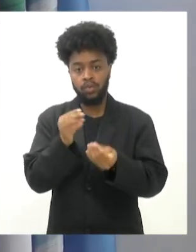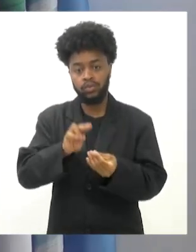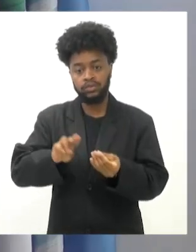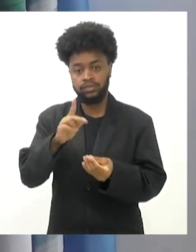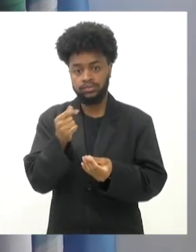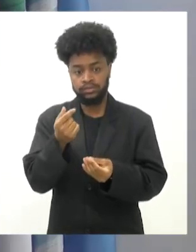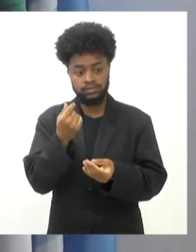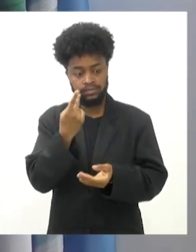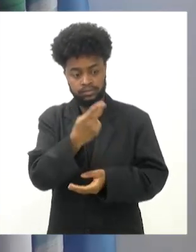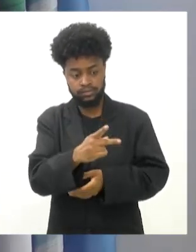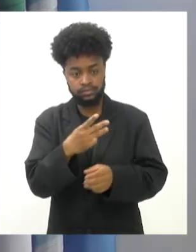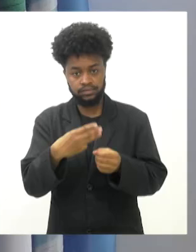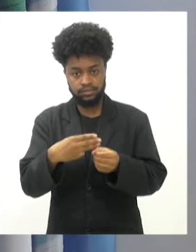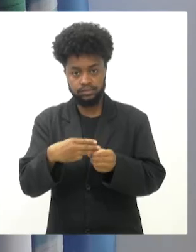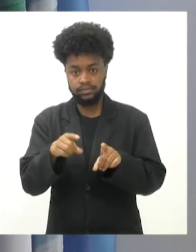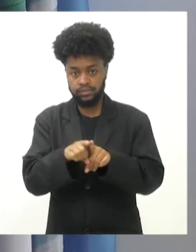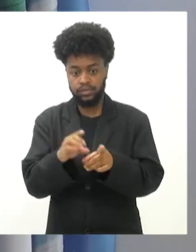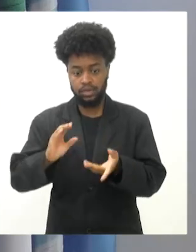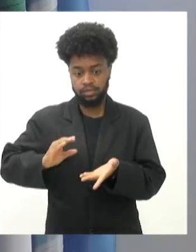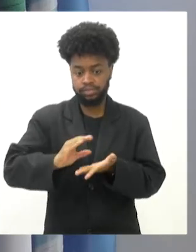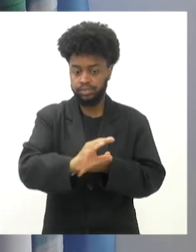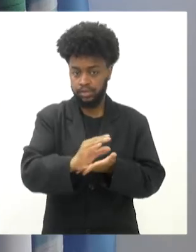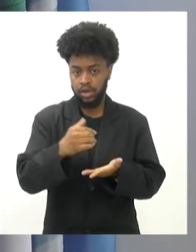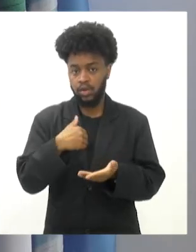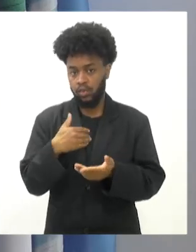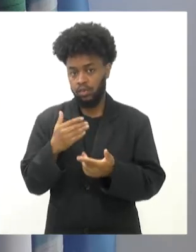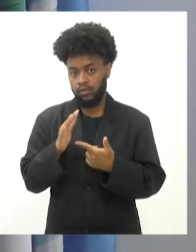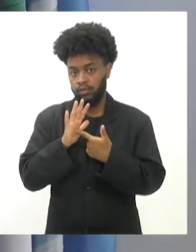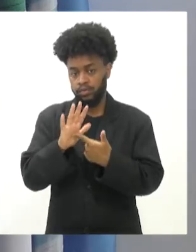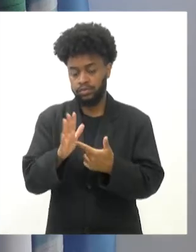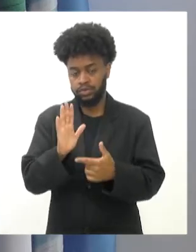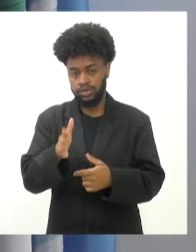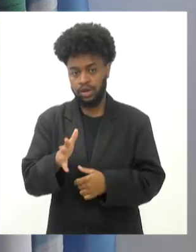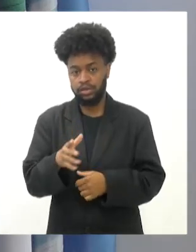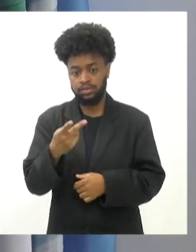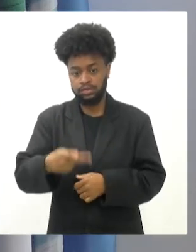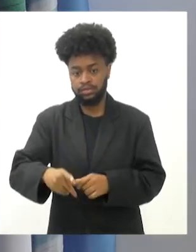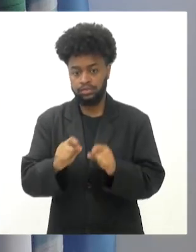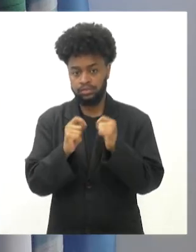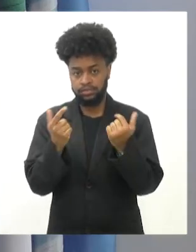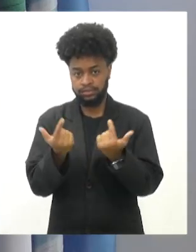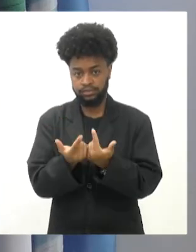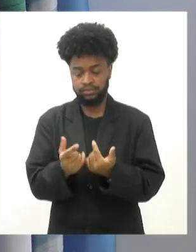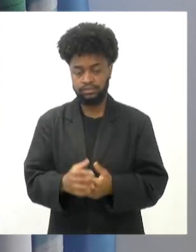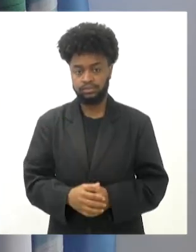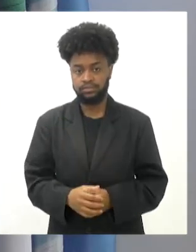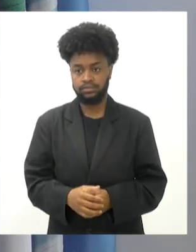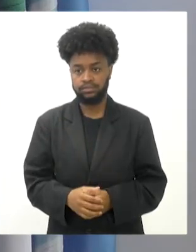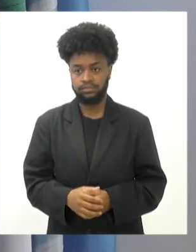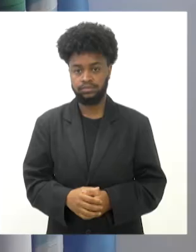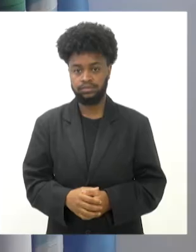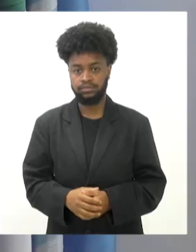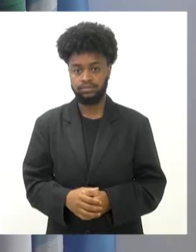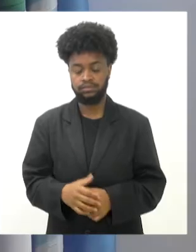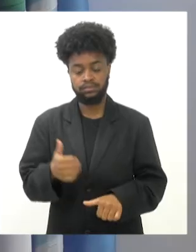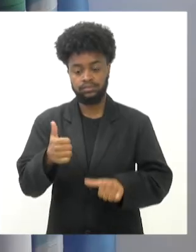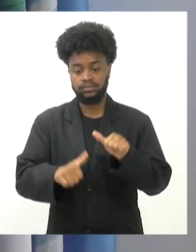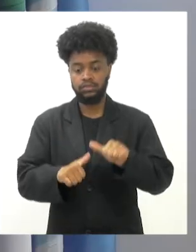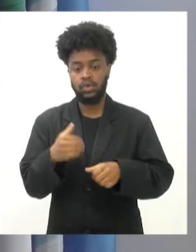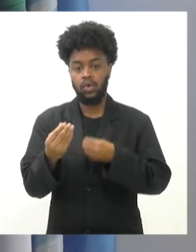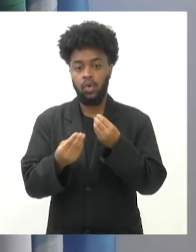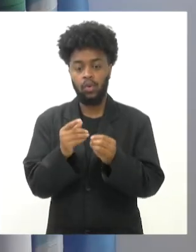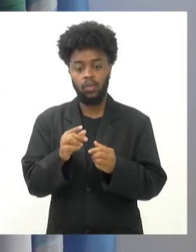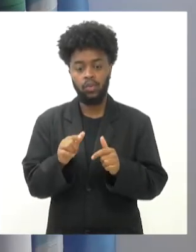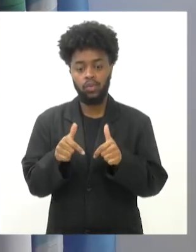município, especialmente o repasse extraordinário, como eu mencionei anteriormente, realizado pela Assembleia Legislativa do Estado do Rio de Janeiro, examinando sua destinação,